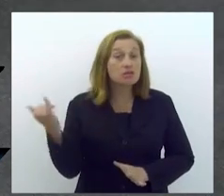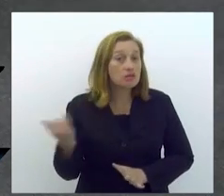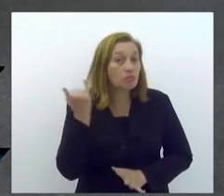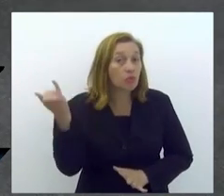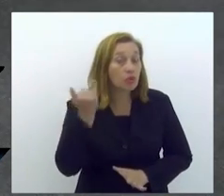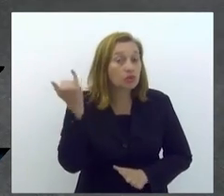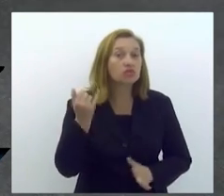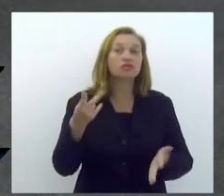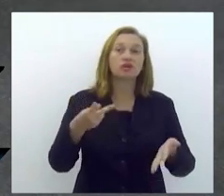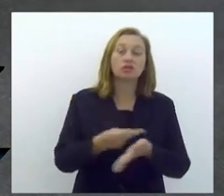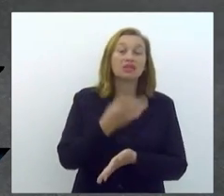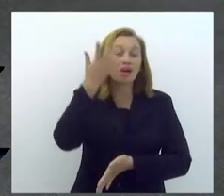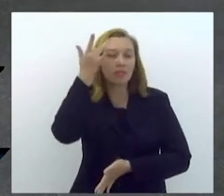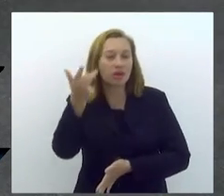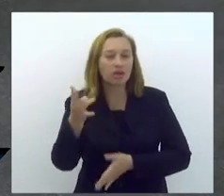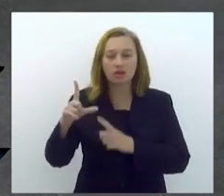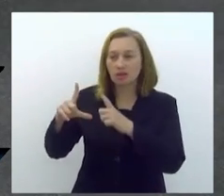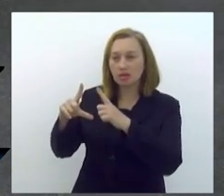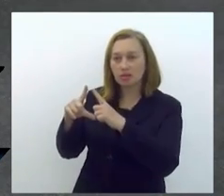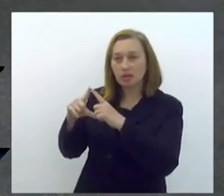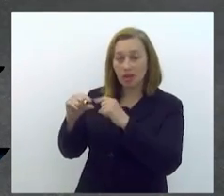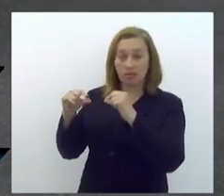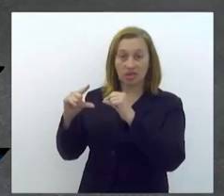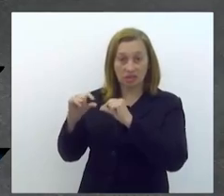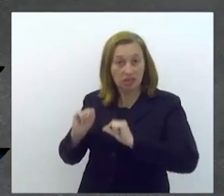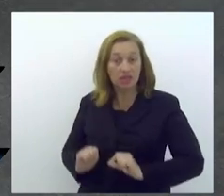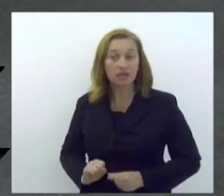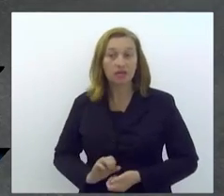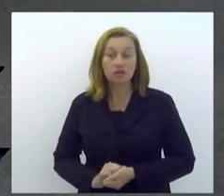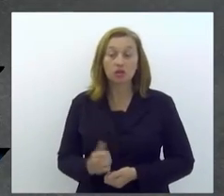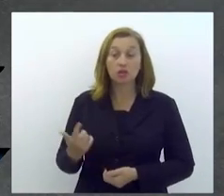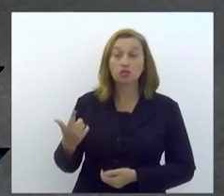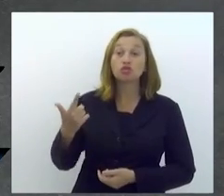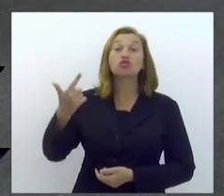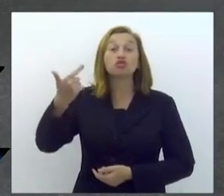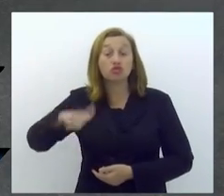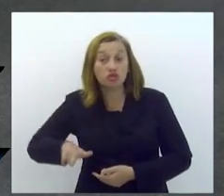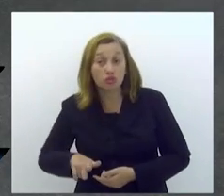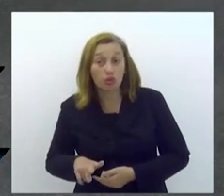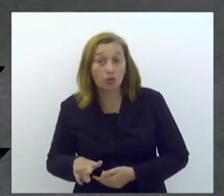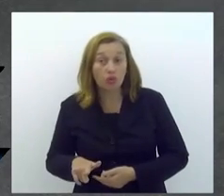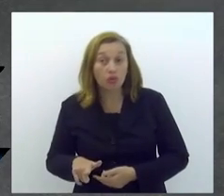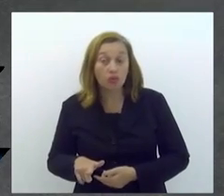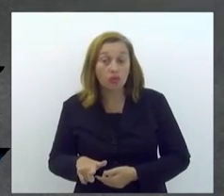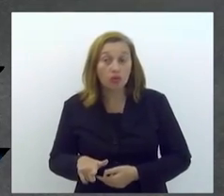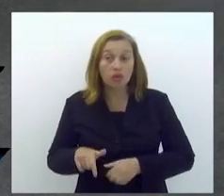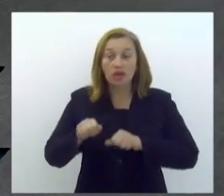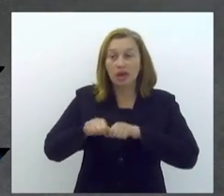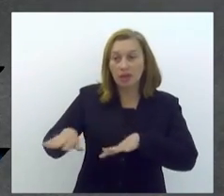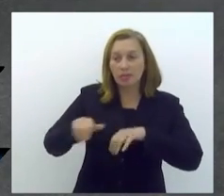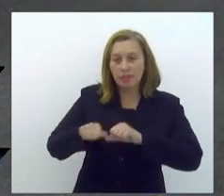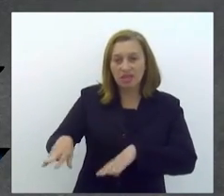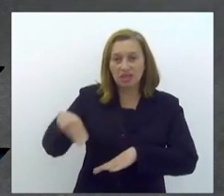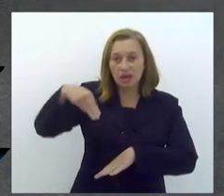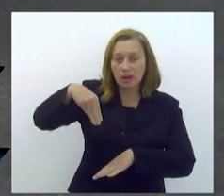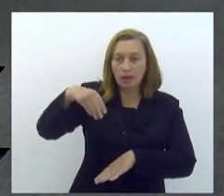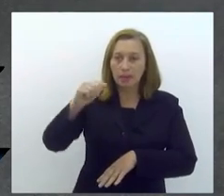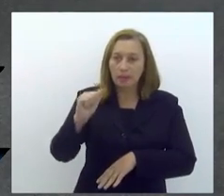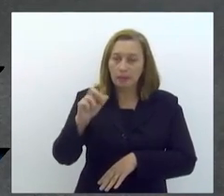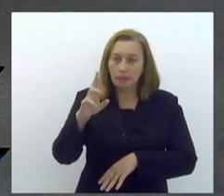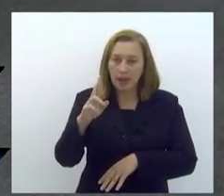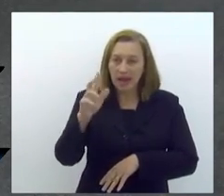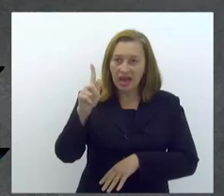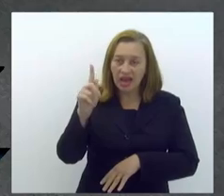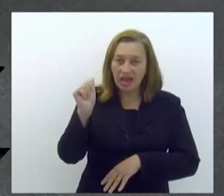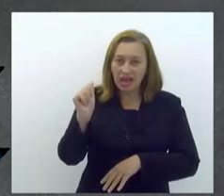que vai acontecer amanhã em Brasília é outra vez acontecendo a marcha das Margaridas e